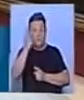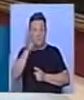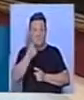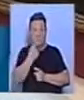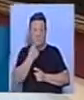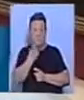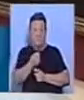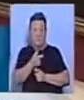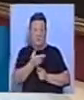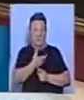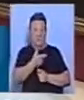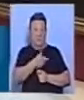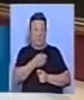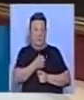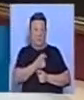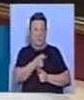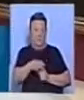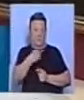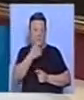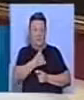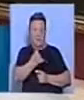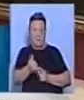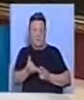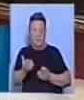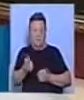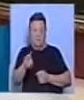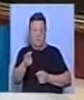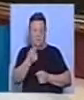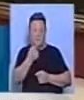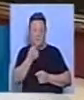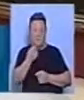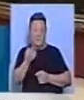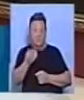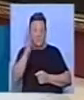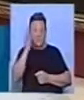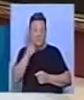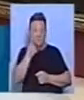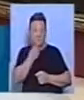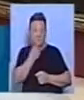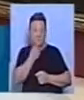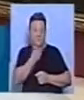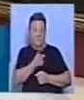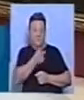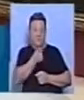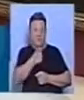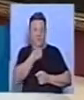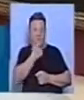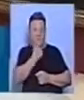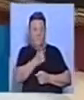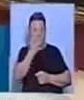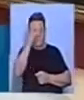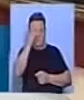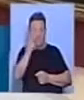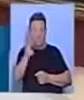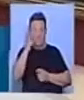ainda manuela ea o elemento tomar não é que perseguia terminar acho que o pessoal vai num vôo e instalou